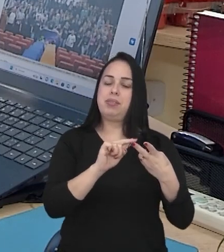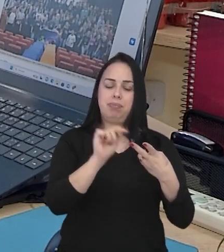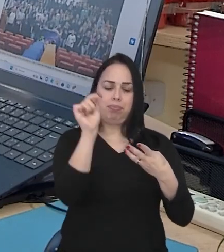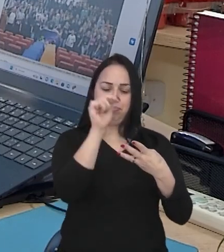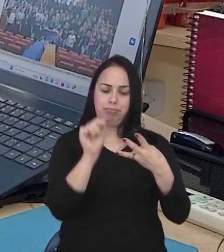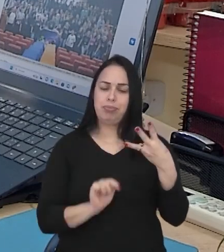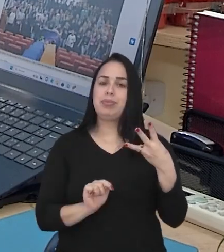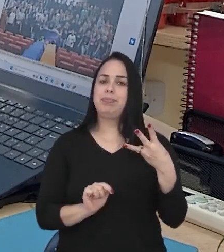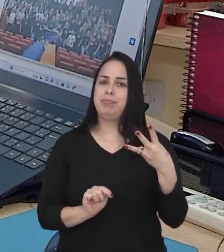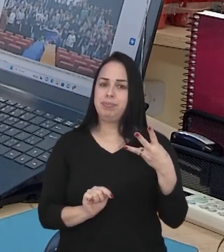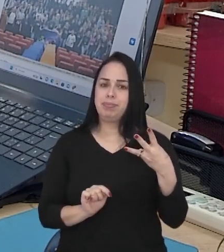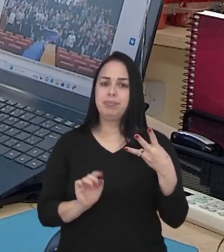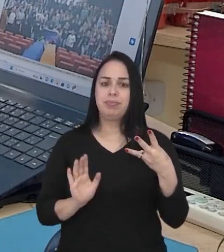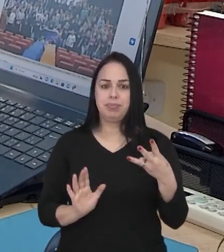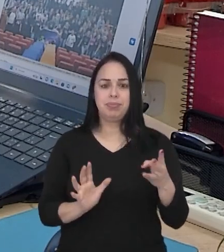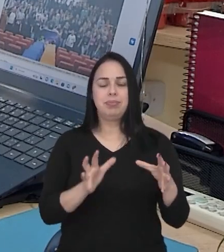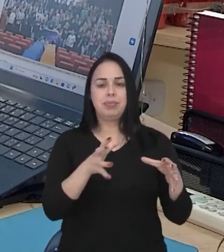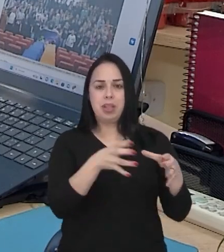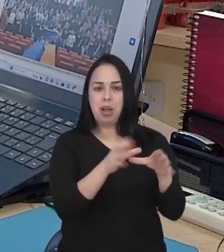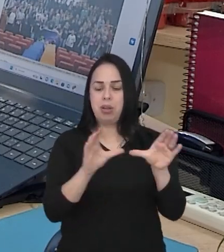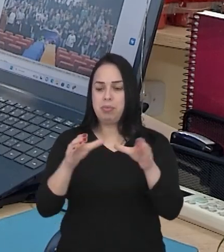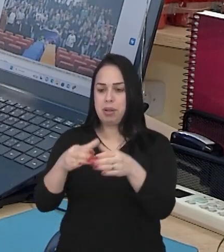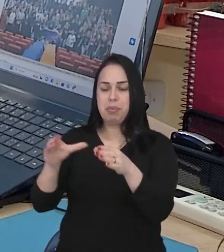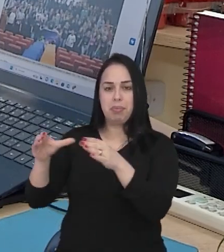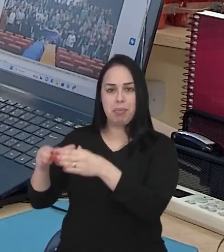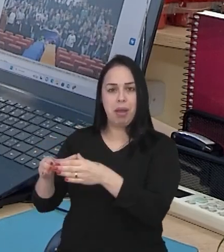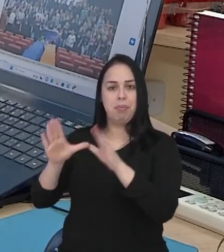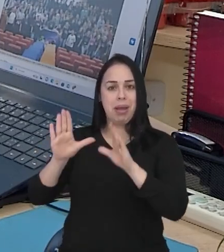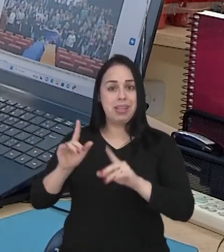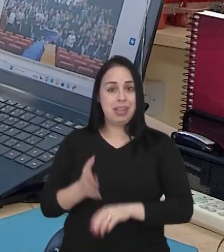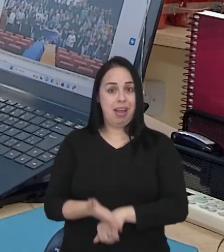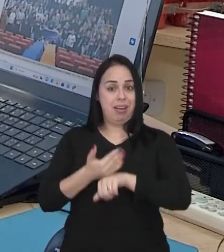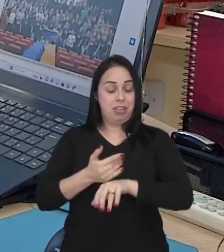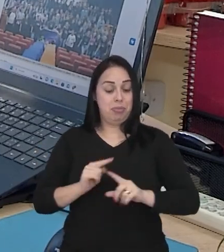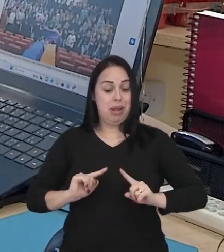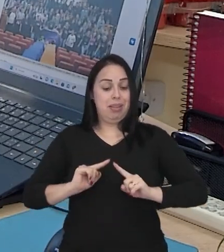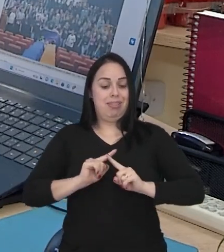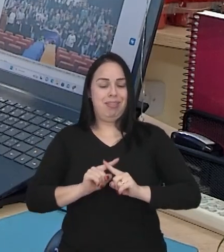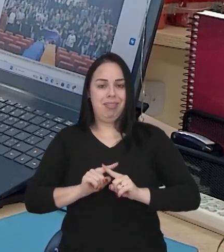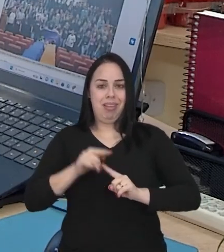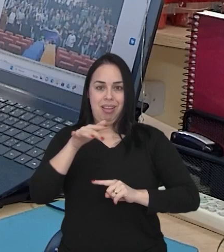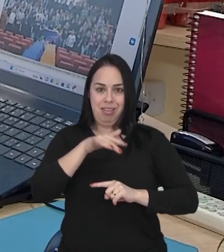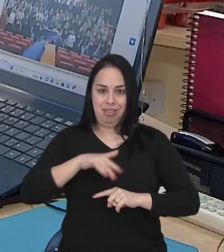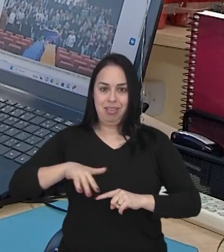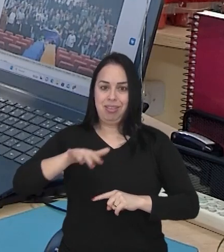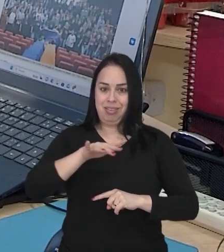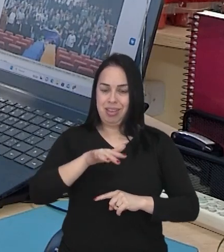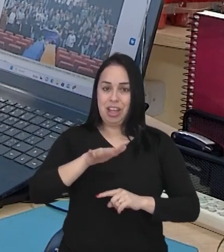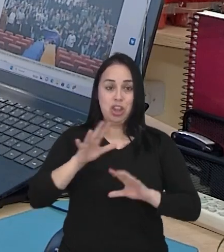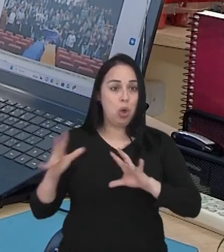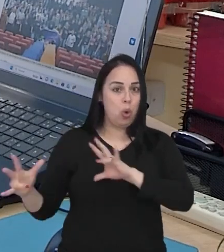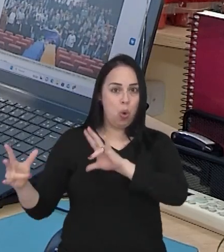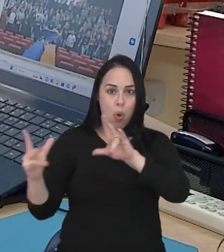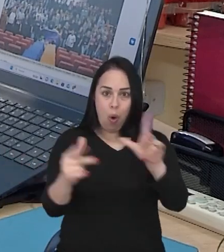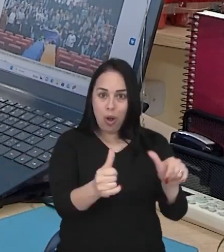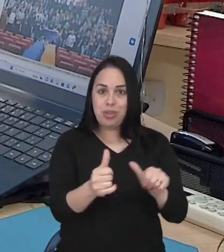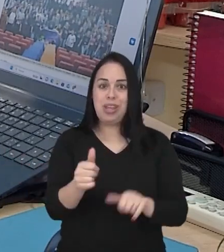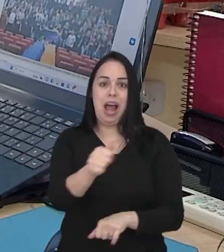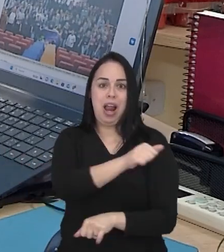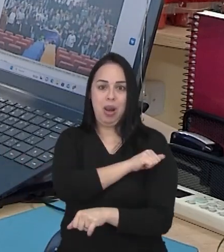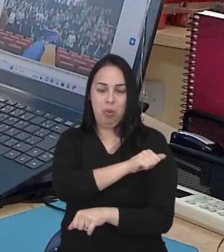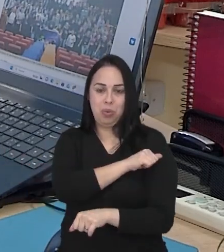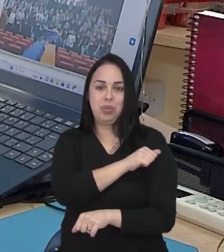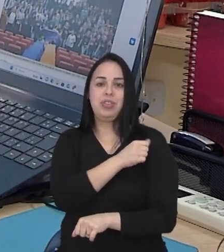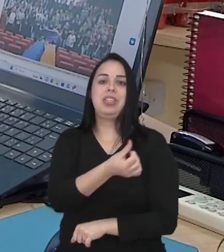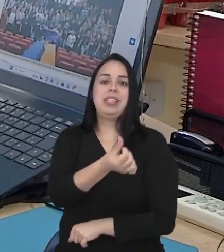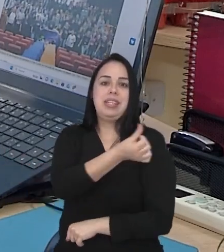humanas, naturais e exatas. Os times são montados a partir de uma Olimpíada de Conhecimento. Então é realizada uma Olimpíada com todos os alunos